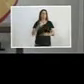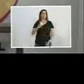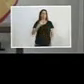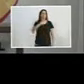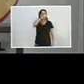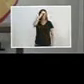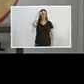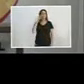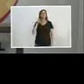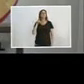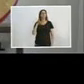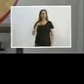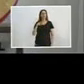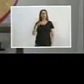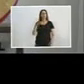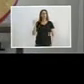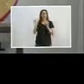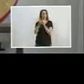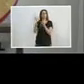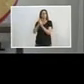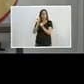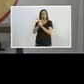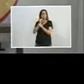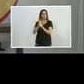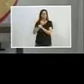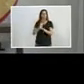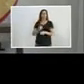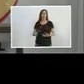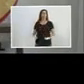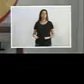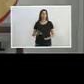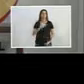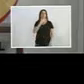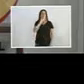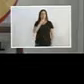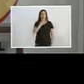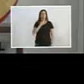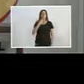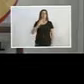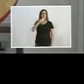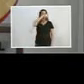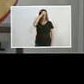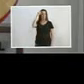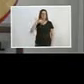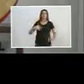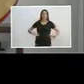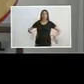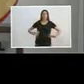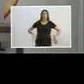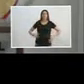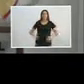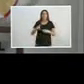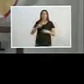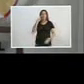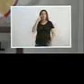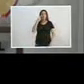Pau e pau na obra. E com o servidor público ali. Aí, ele se apavorou quando viu os fiscais da FAEMA. E a gente lá... Todo mundo